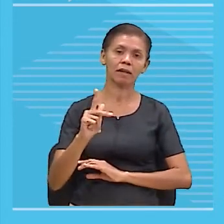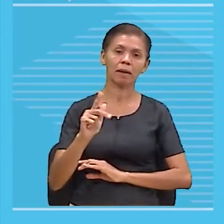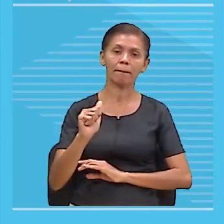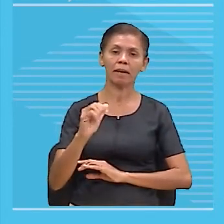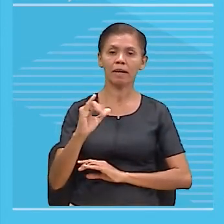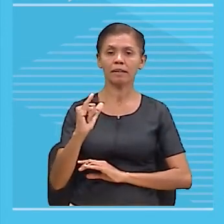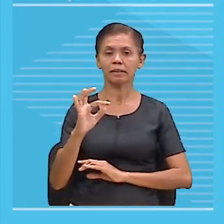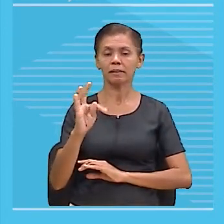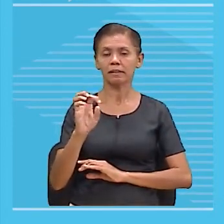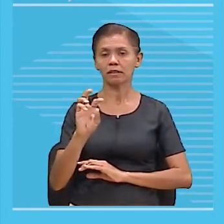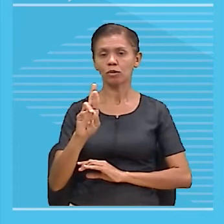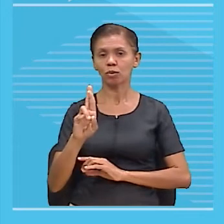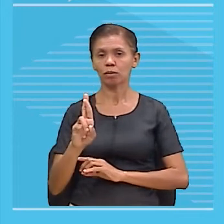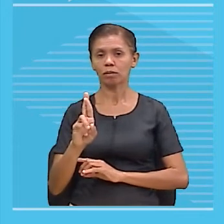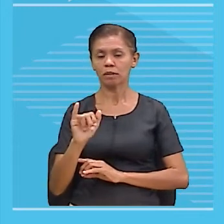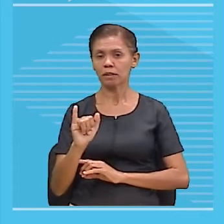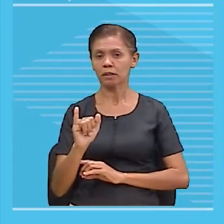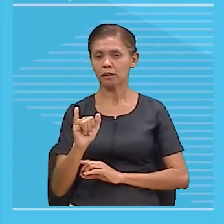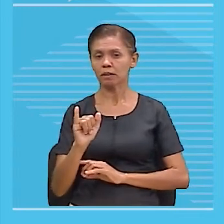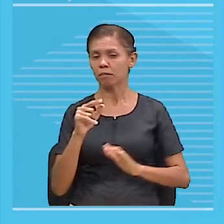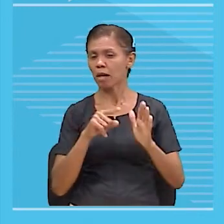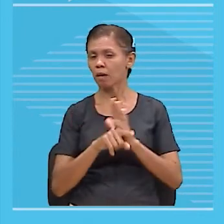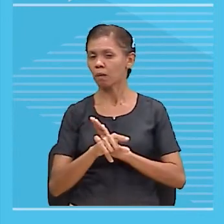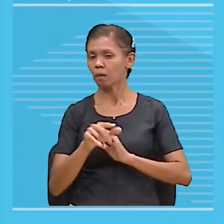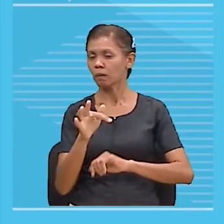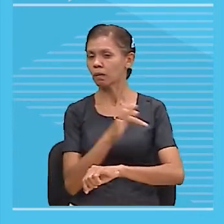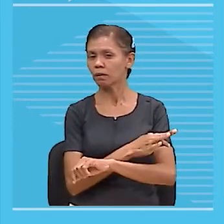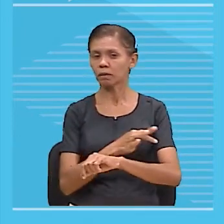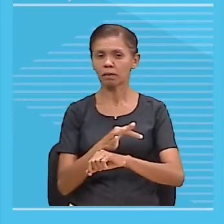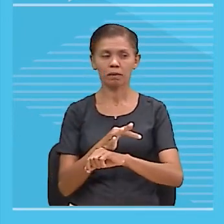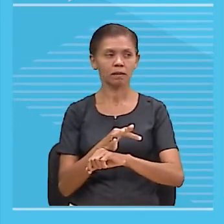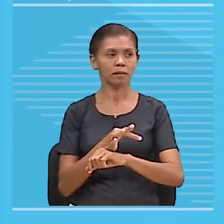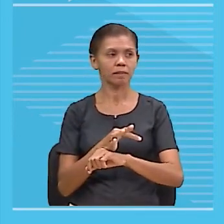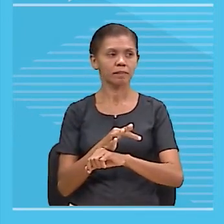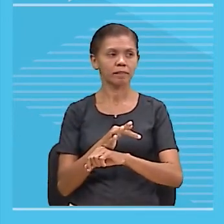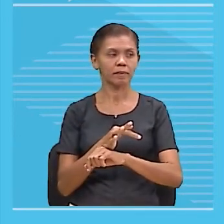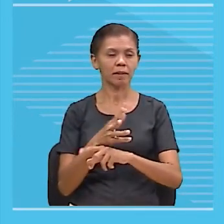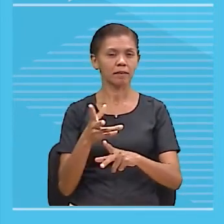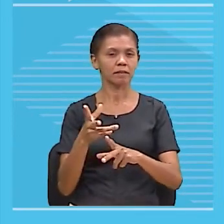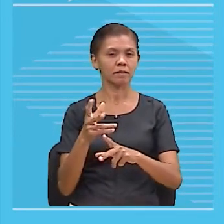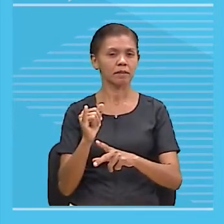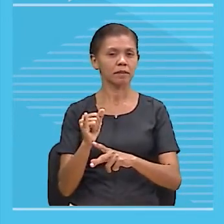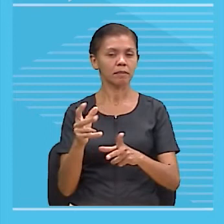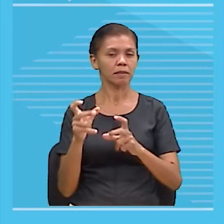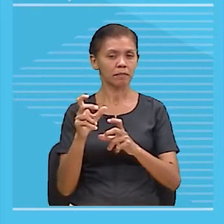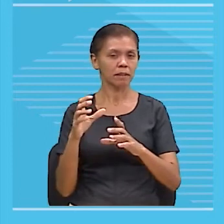Então, viu questão de física, viu que ela é de cálculo,